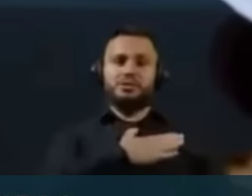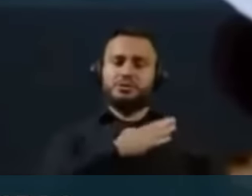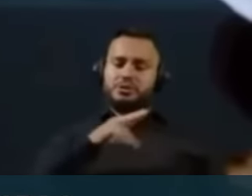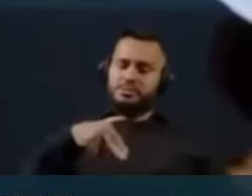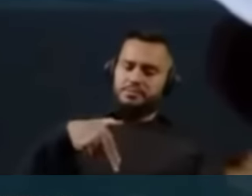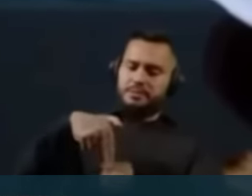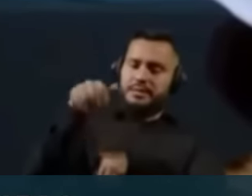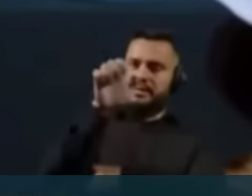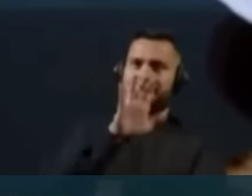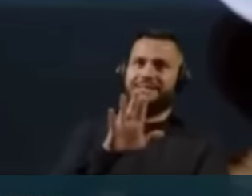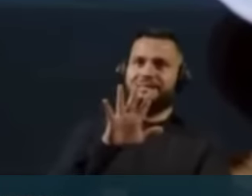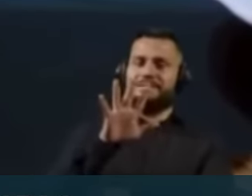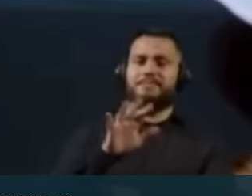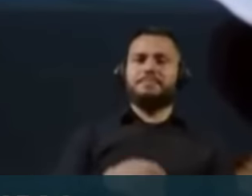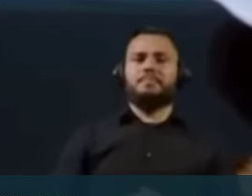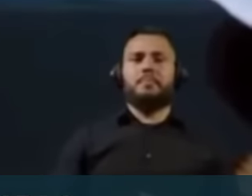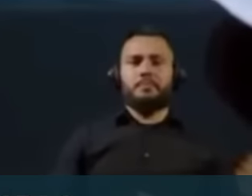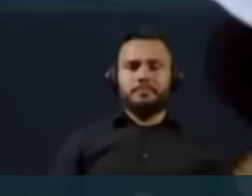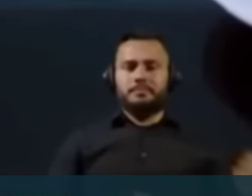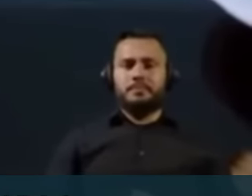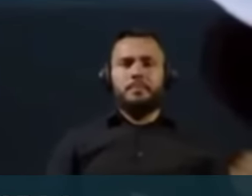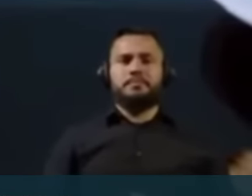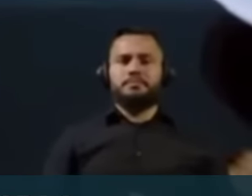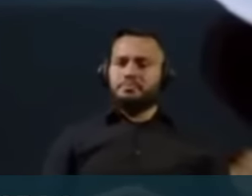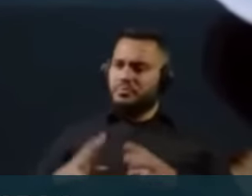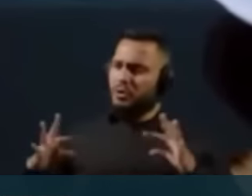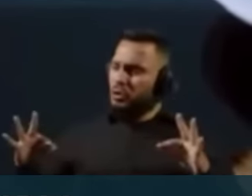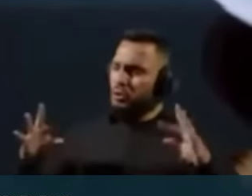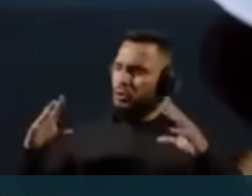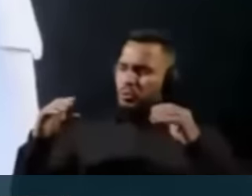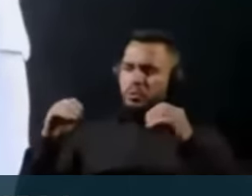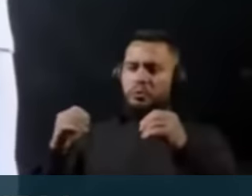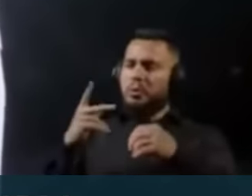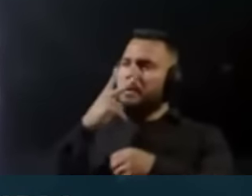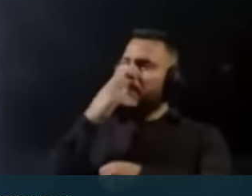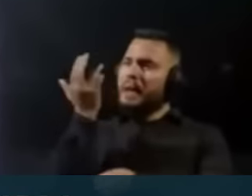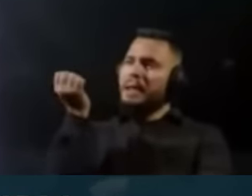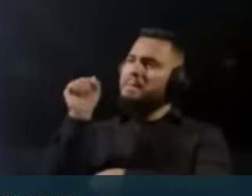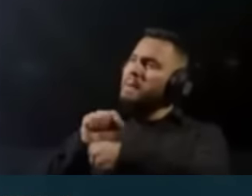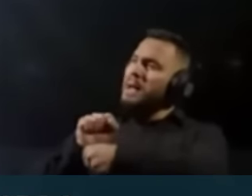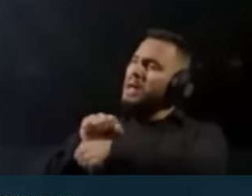aquilo que estava adormecido.